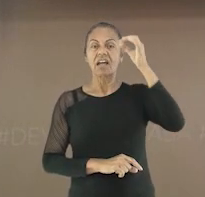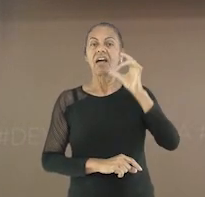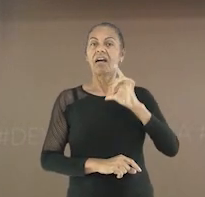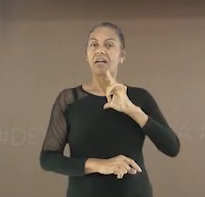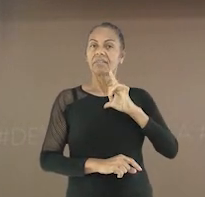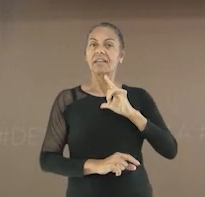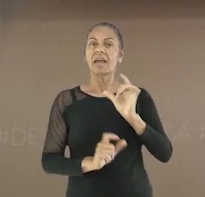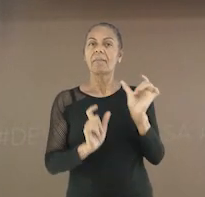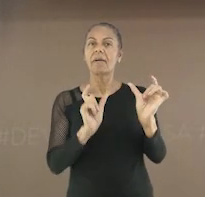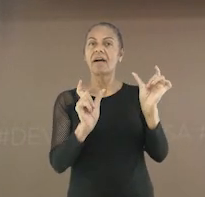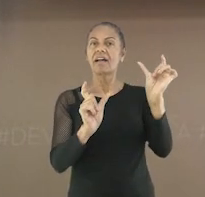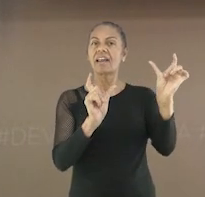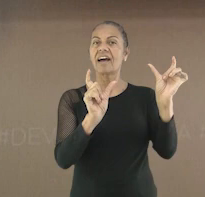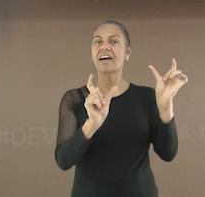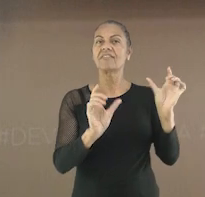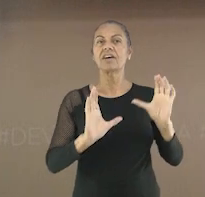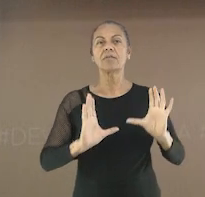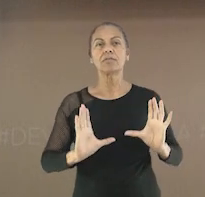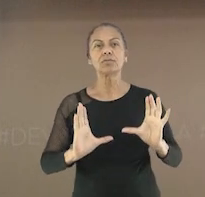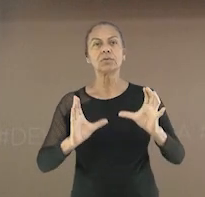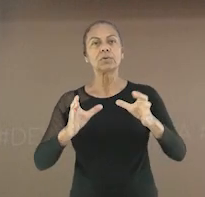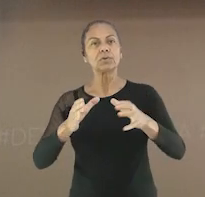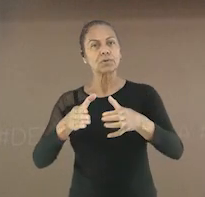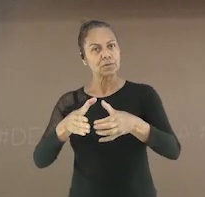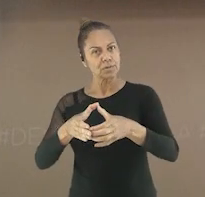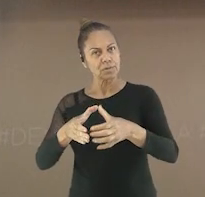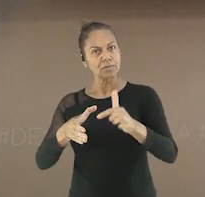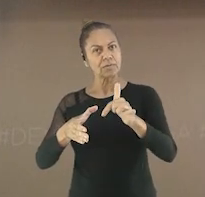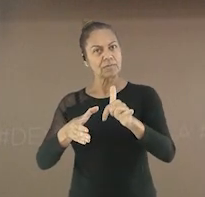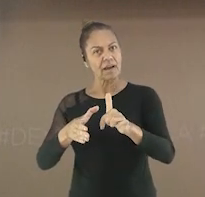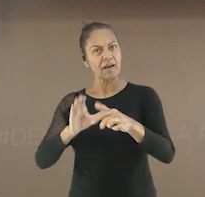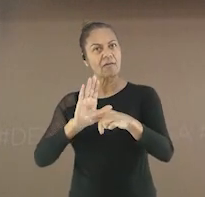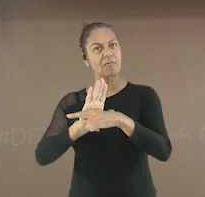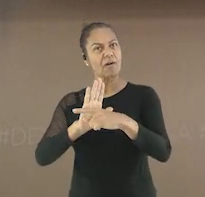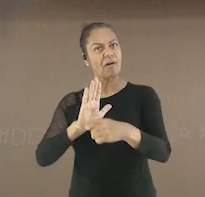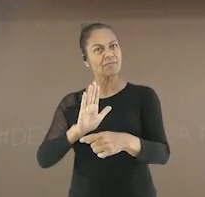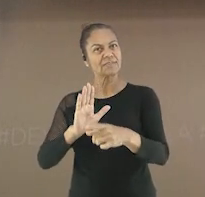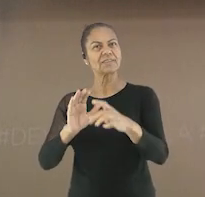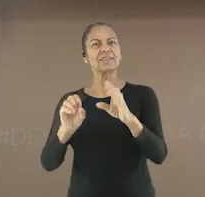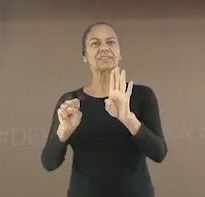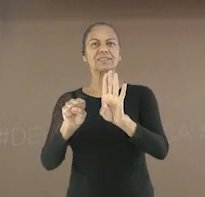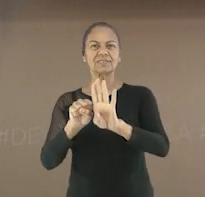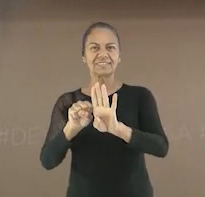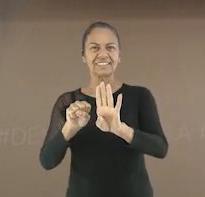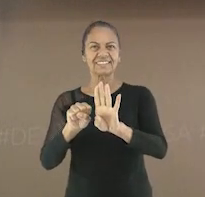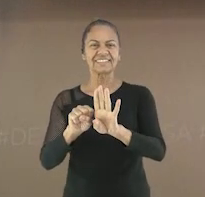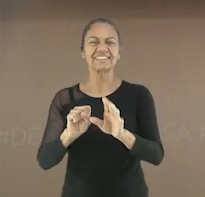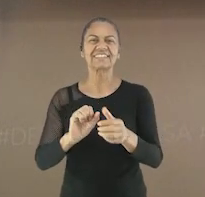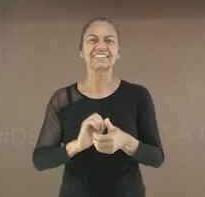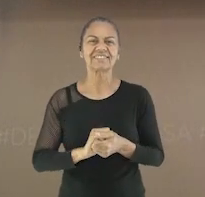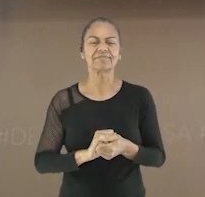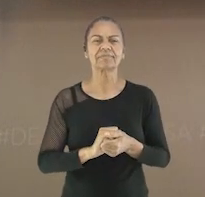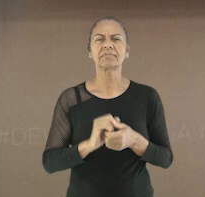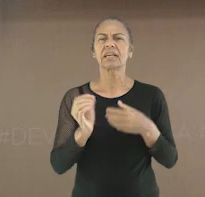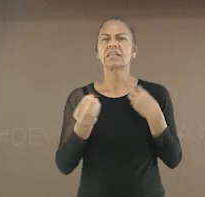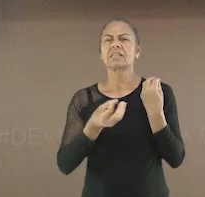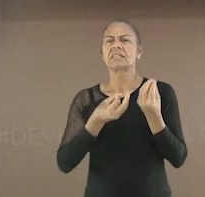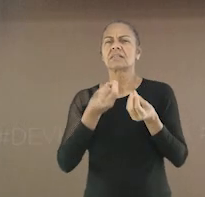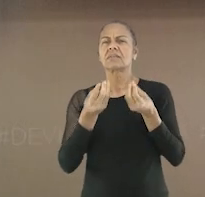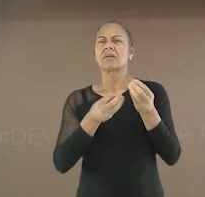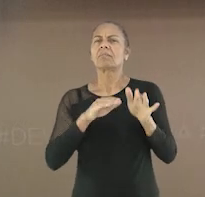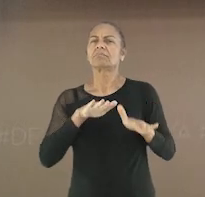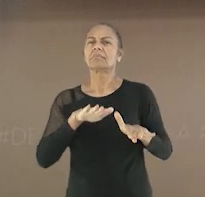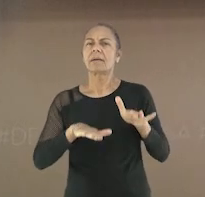classificadas como substantivos. Mas isso vai depender também de como essas palavras estão colocadas